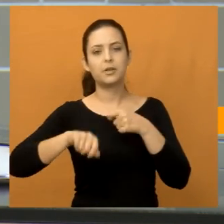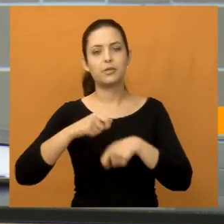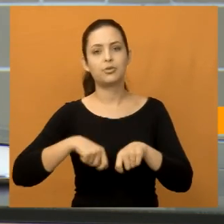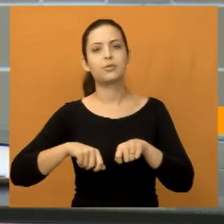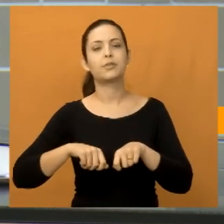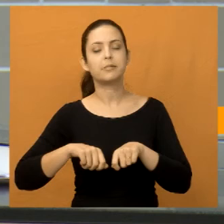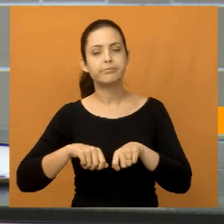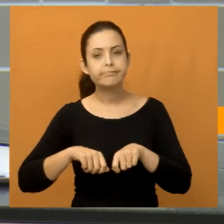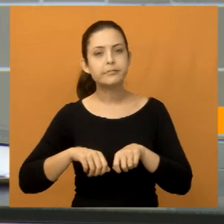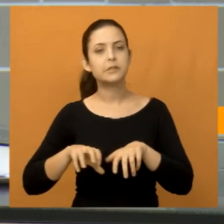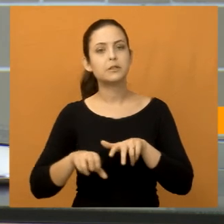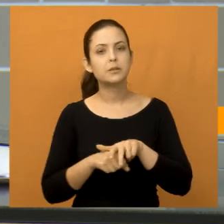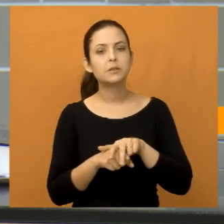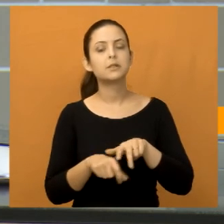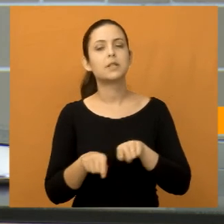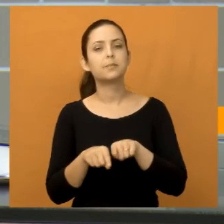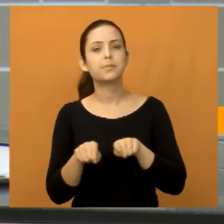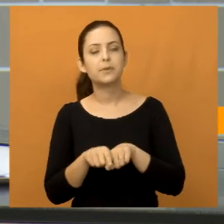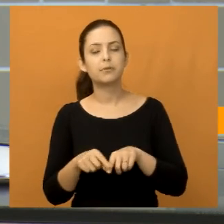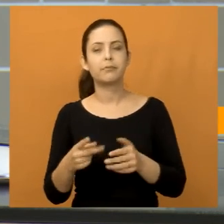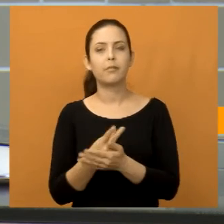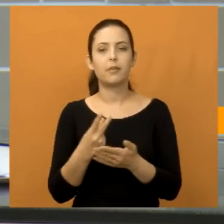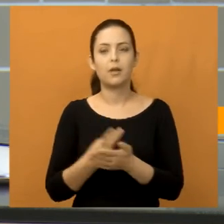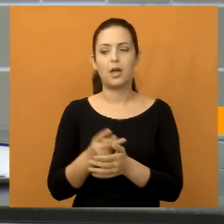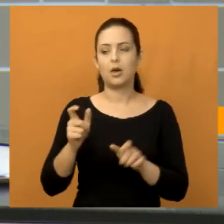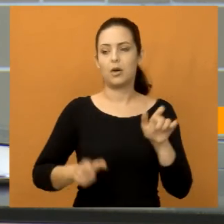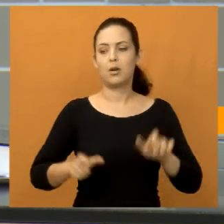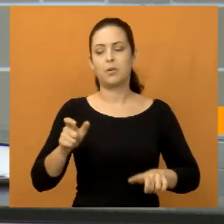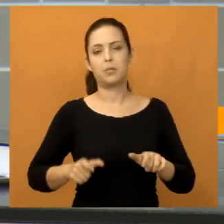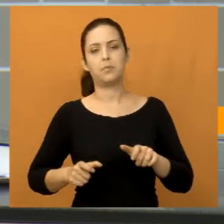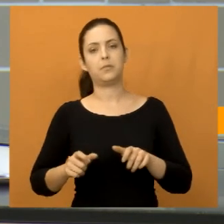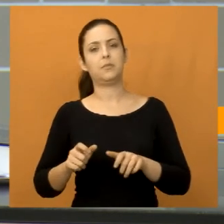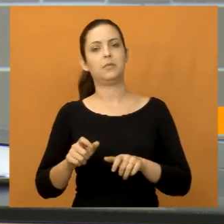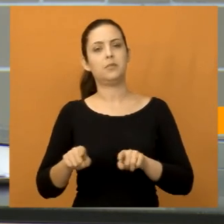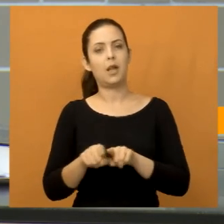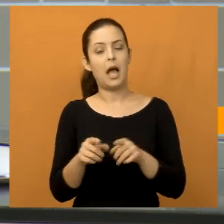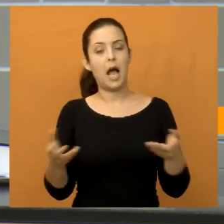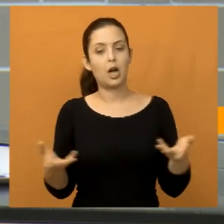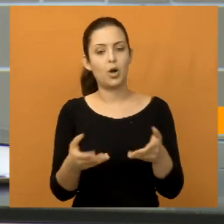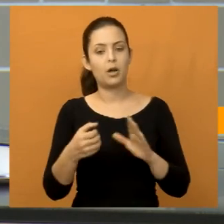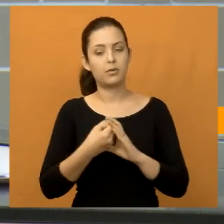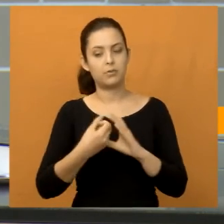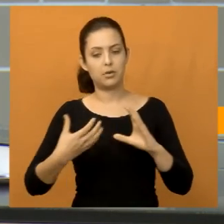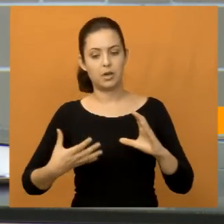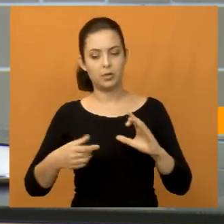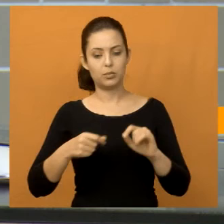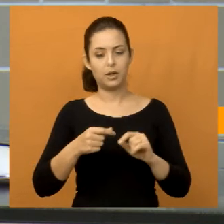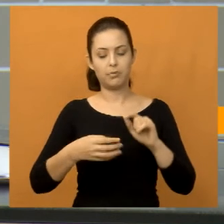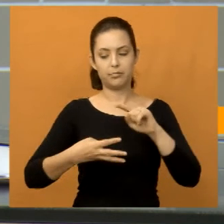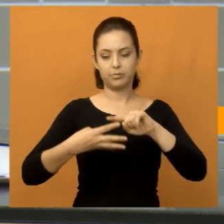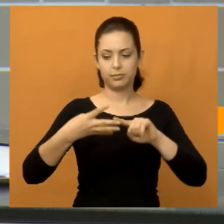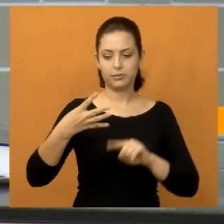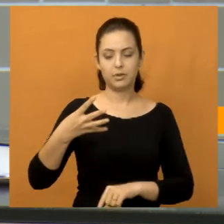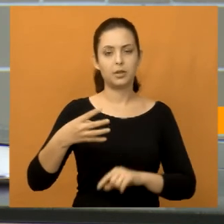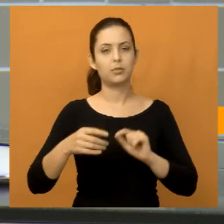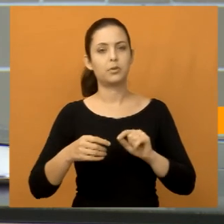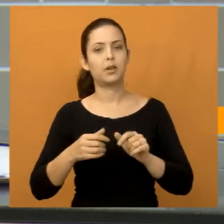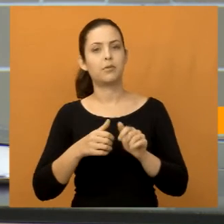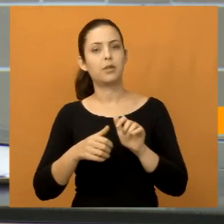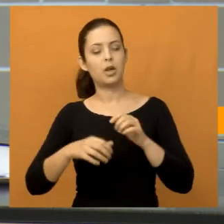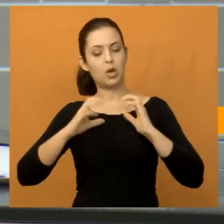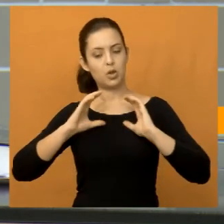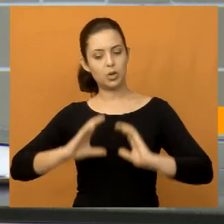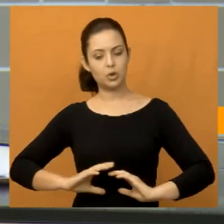Administrativa, de acordo com os respectivos autores, restou caracterizada a prática das seguintes